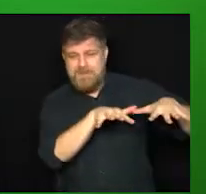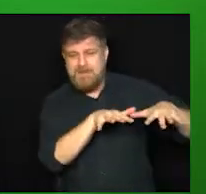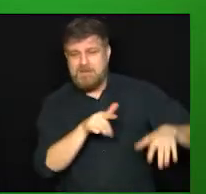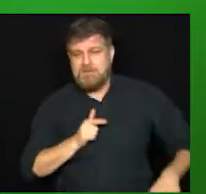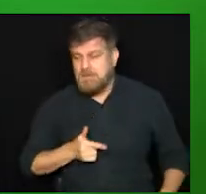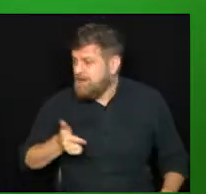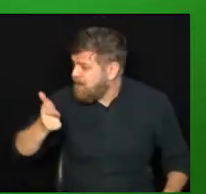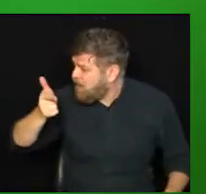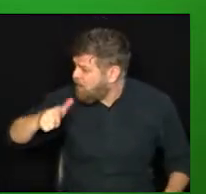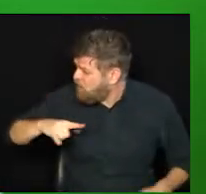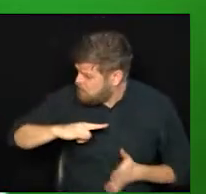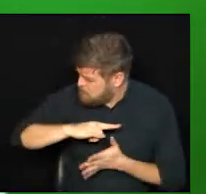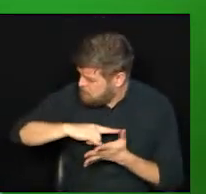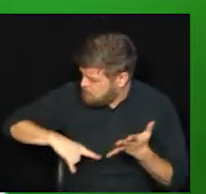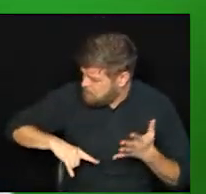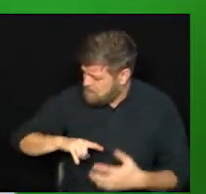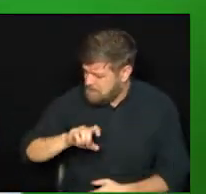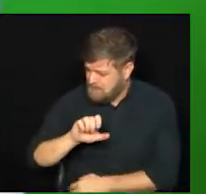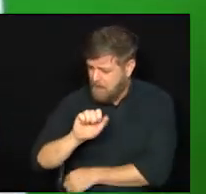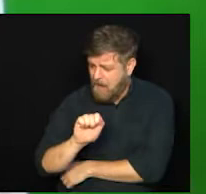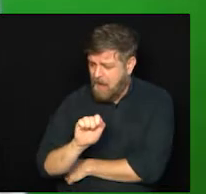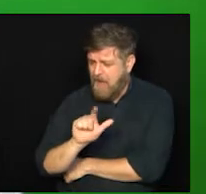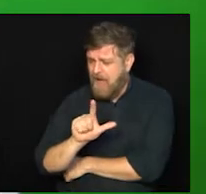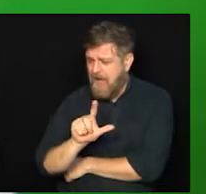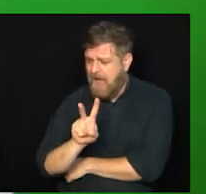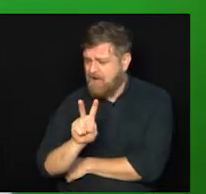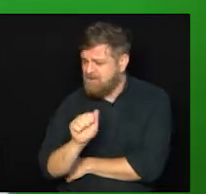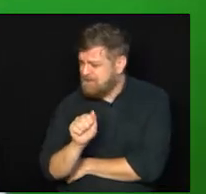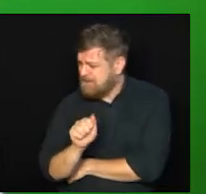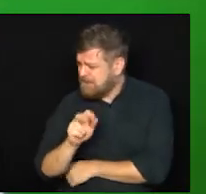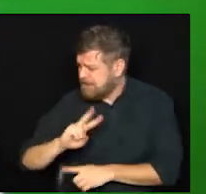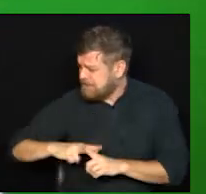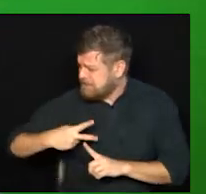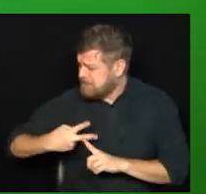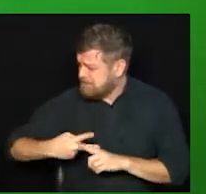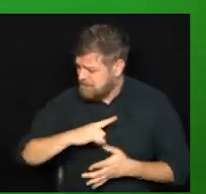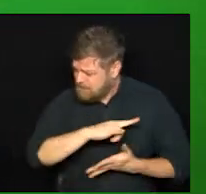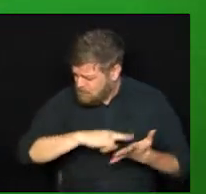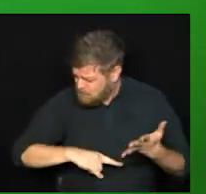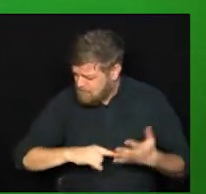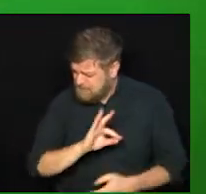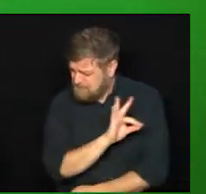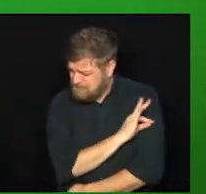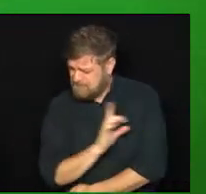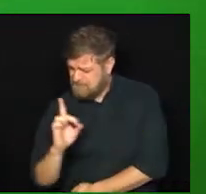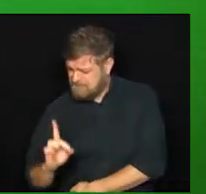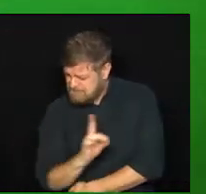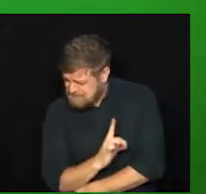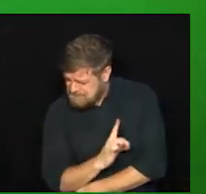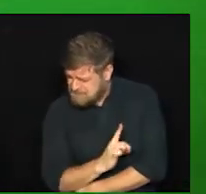um outro alvará para realizar o evento. Uma coisa,